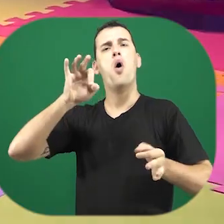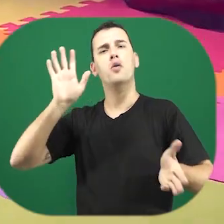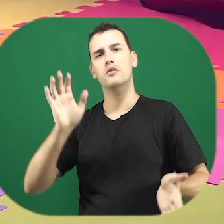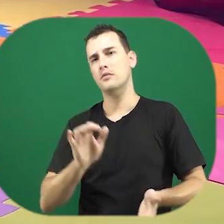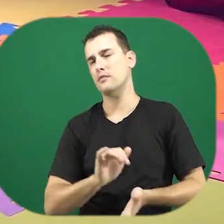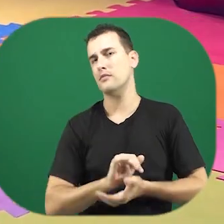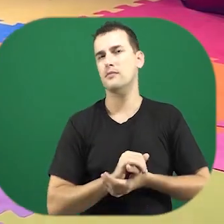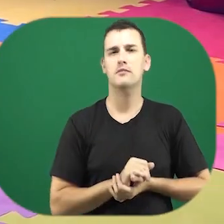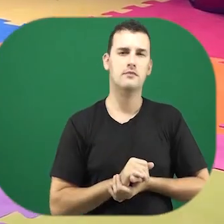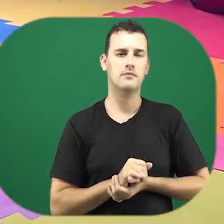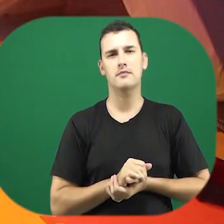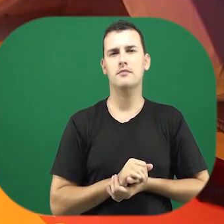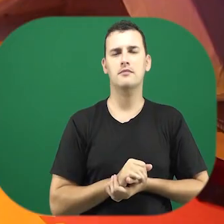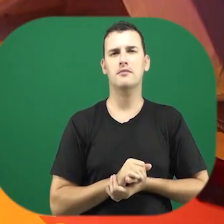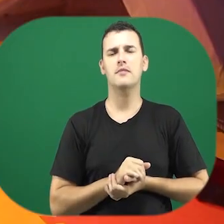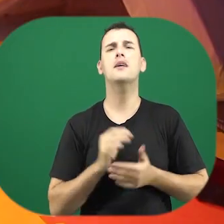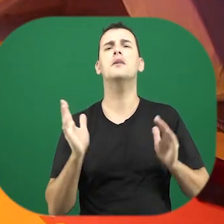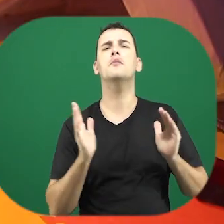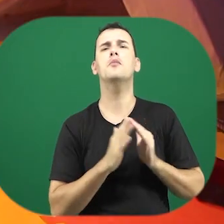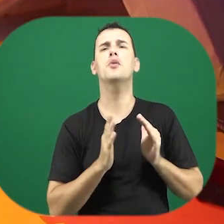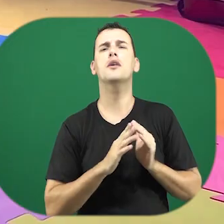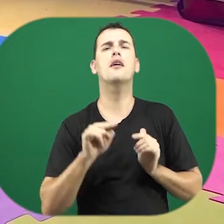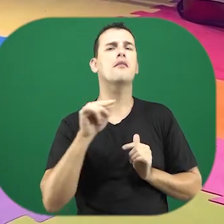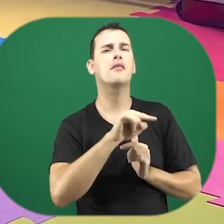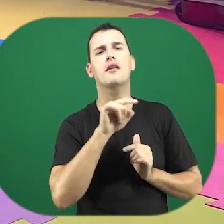Lá onde morava, quem morava mesmo?